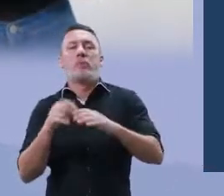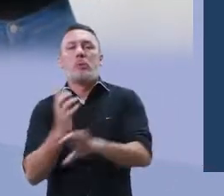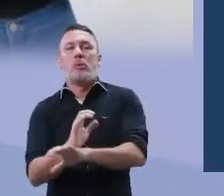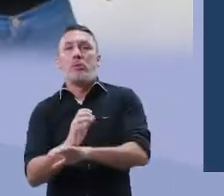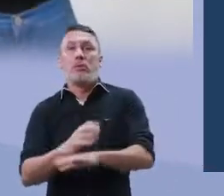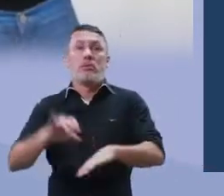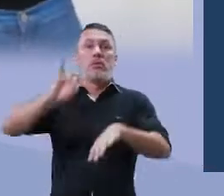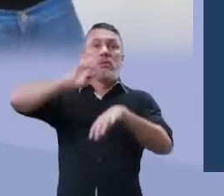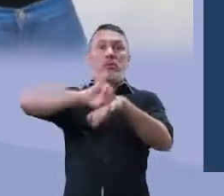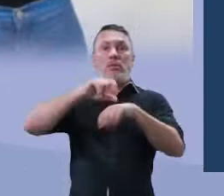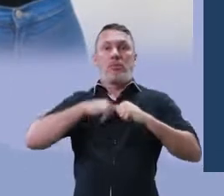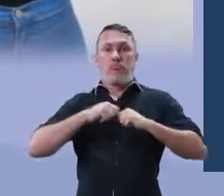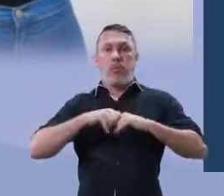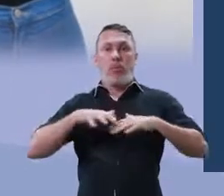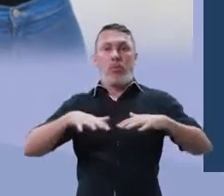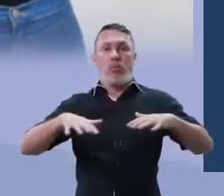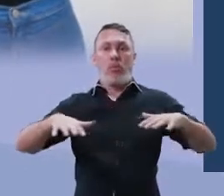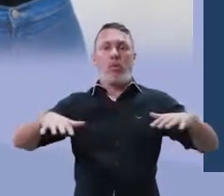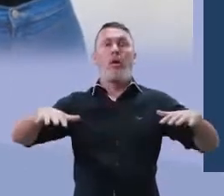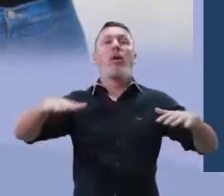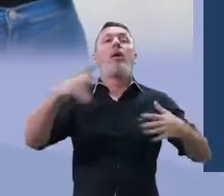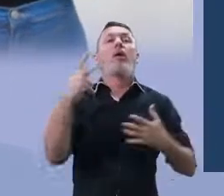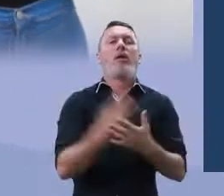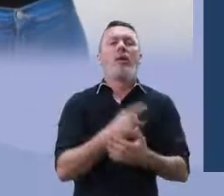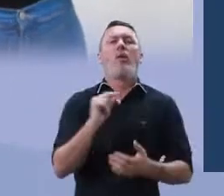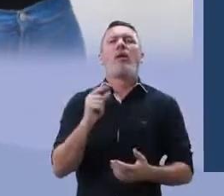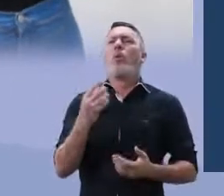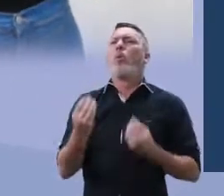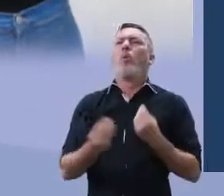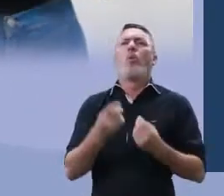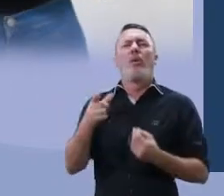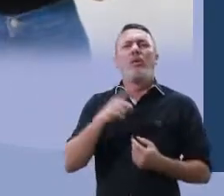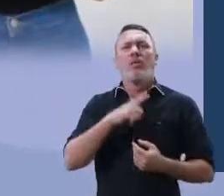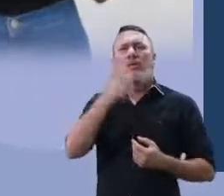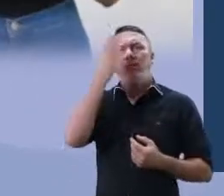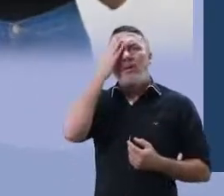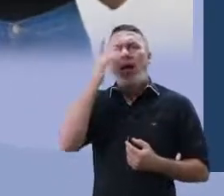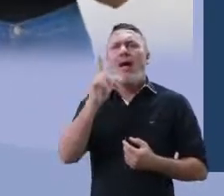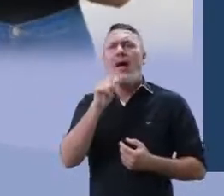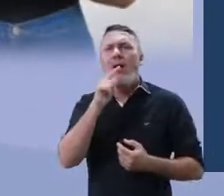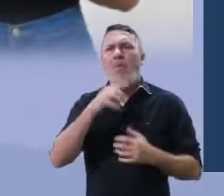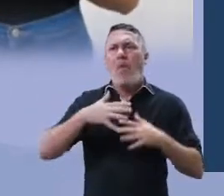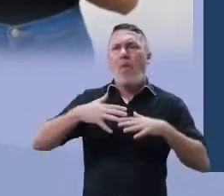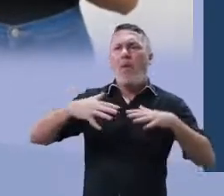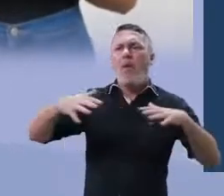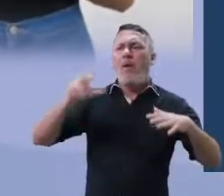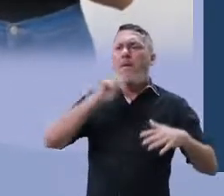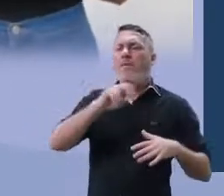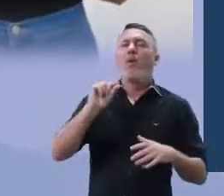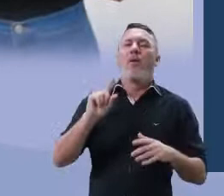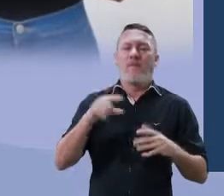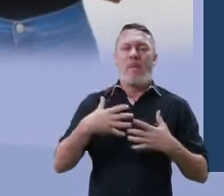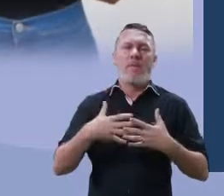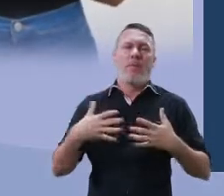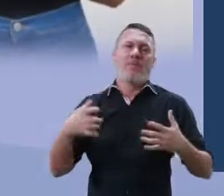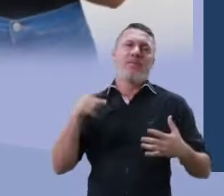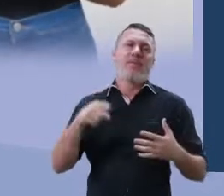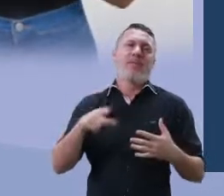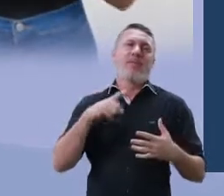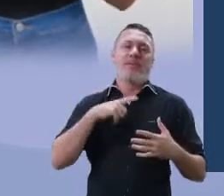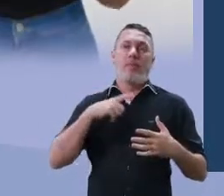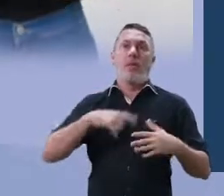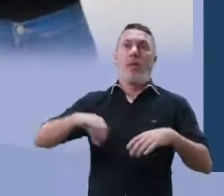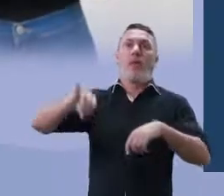dessas algas vai lá em cima. Muito nutriente aumenta a produtividade. Só que o que está acontecendo então com a quantidade dessas